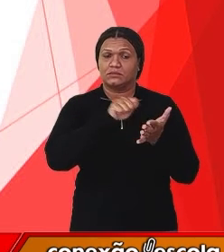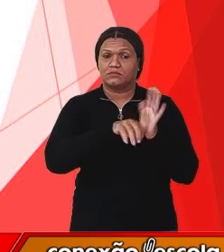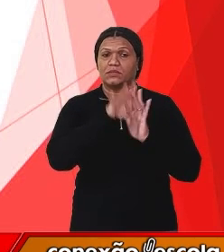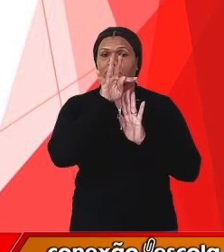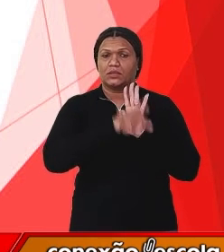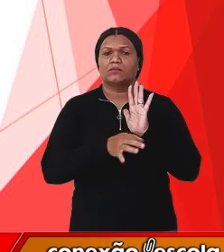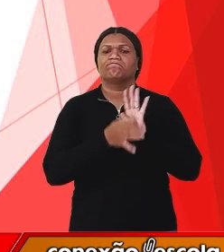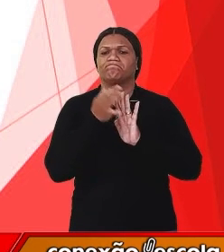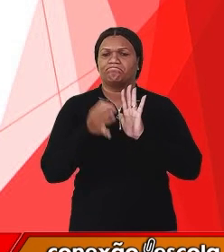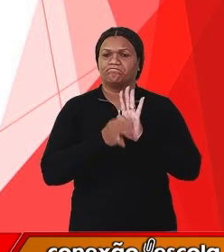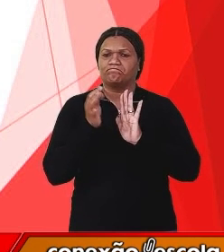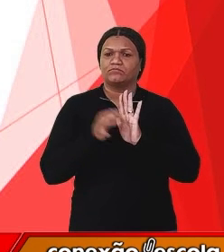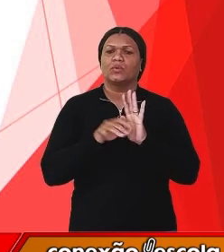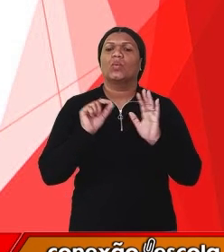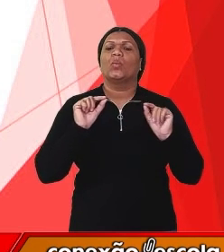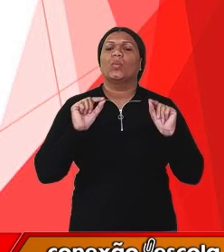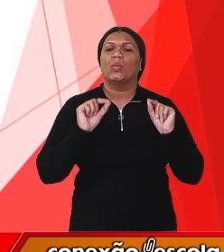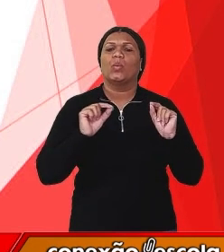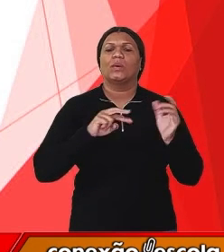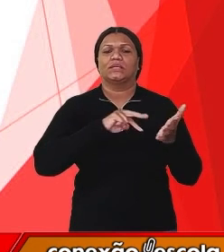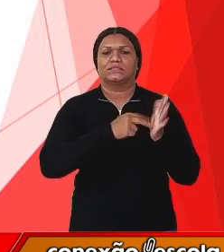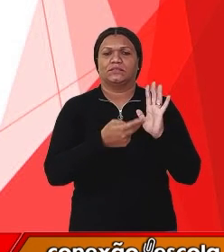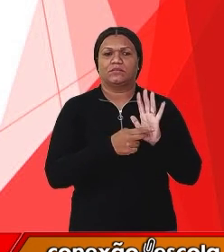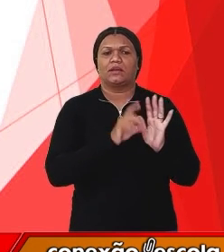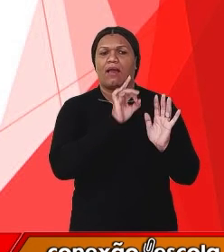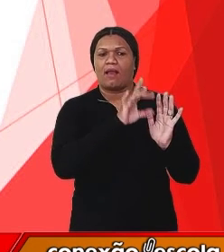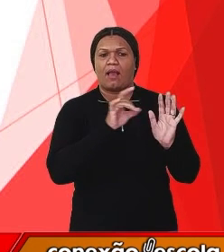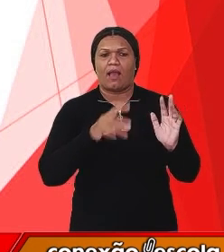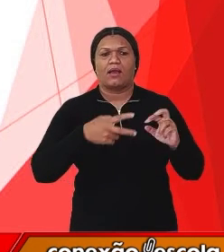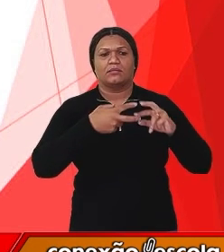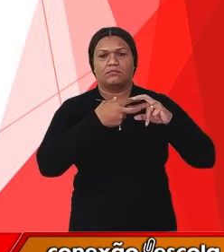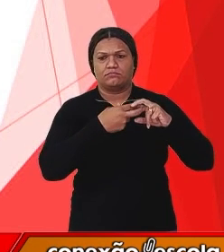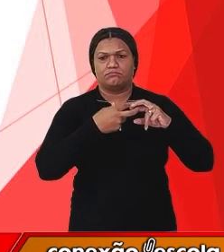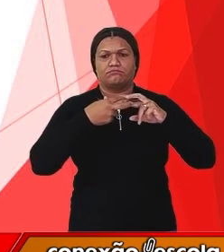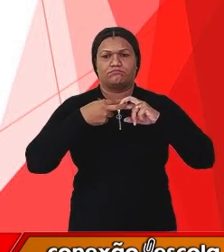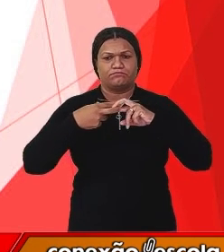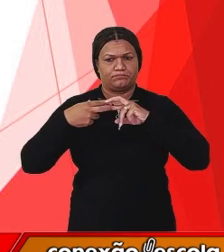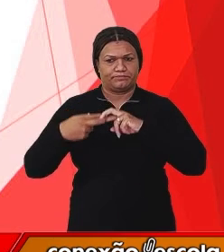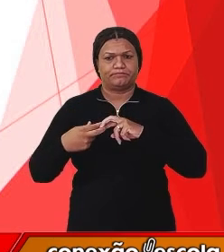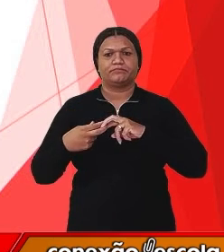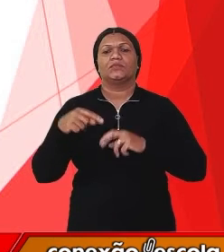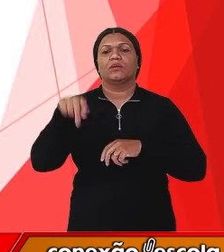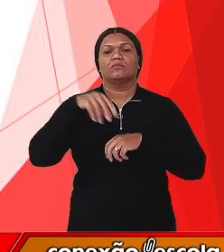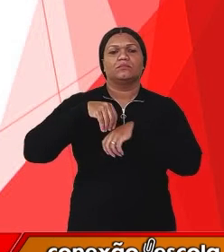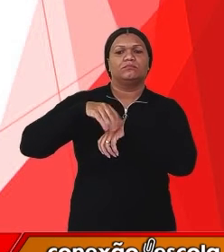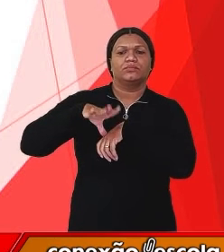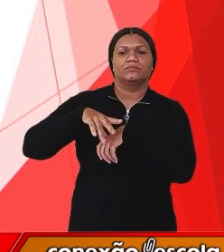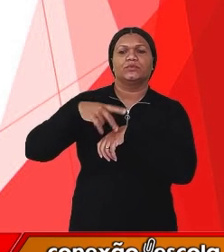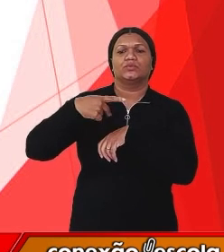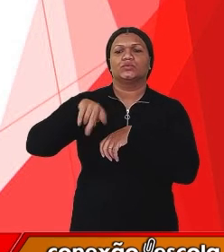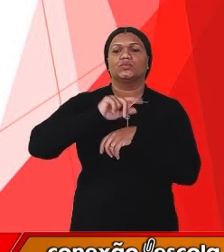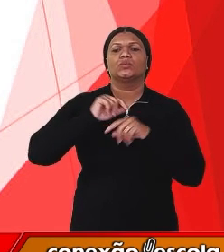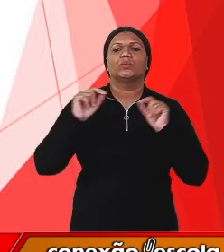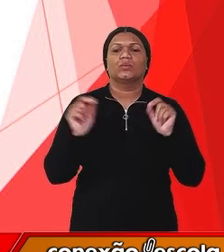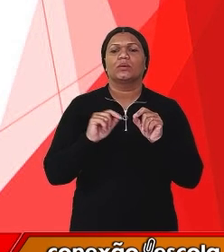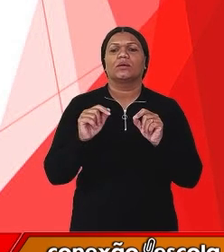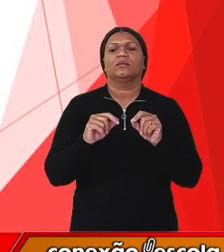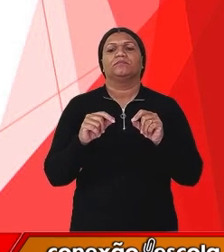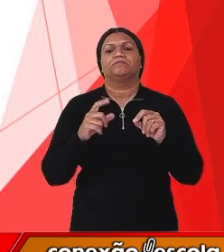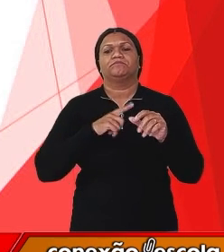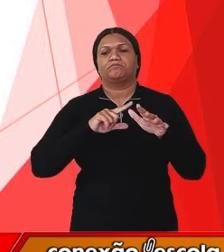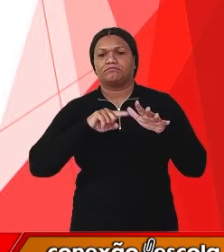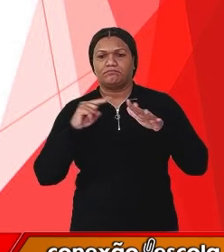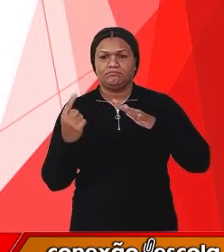comentando o significado de cada inciso em algarismo romano e compartilhe em suas redes sociais, Instagram